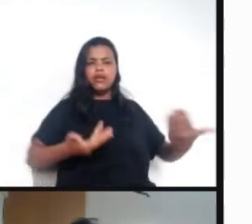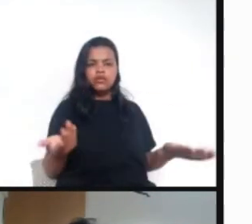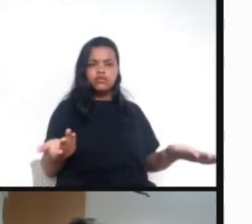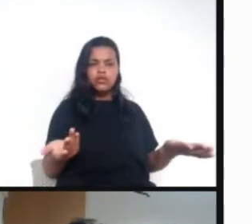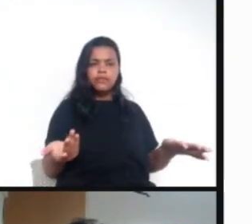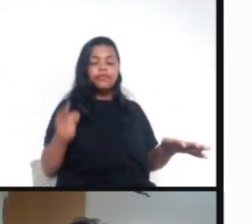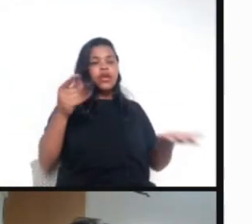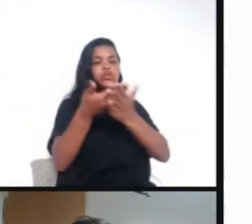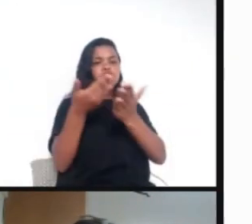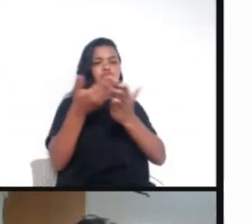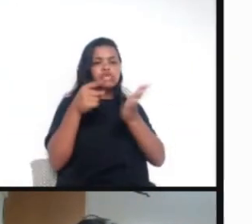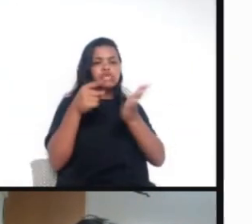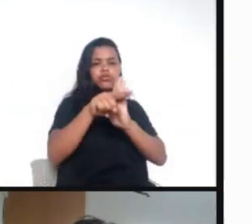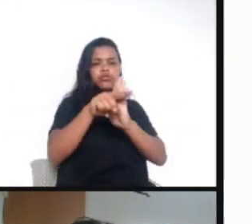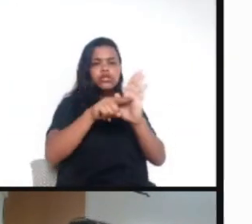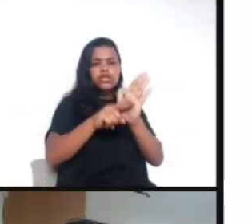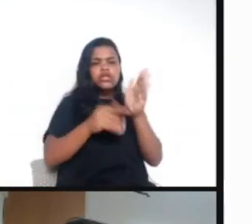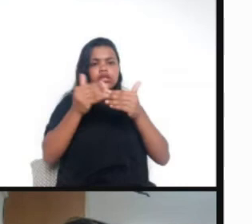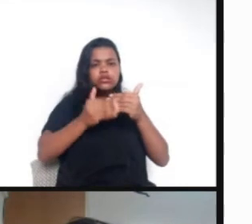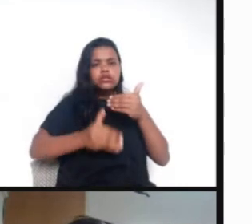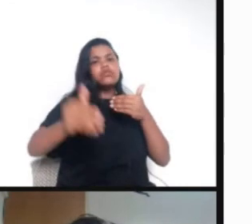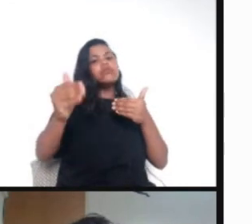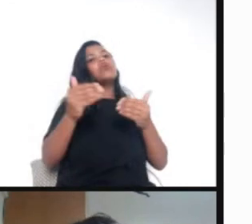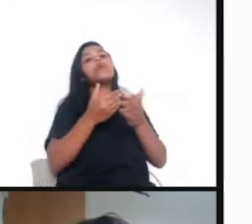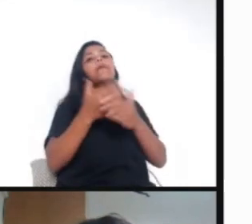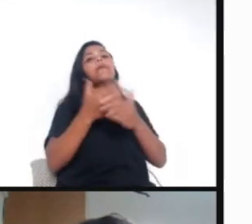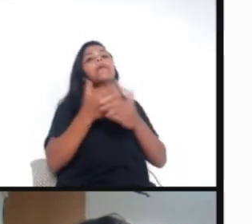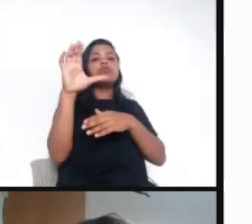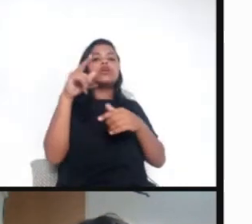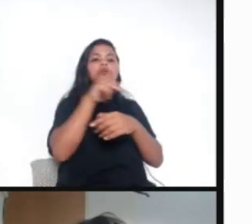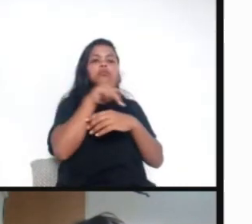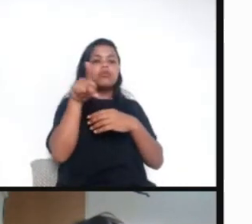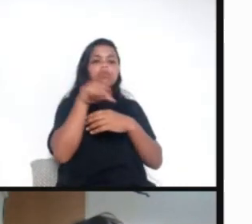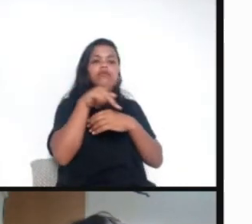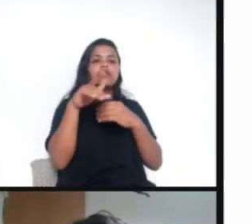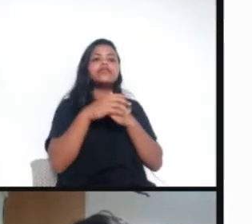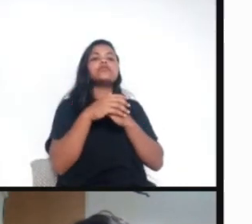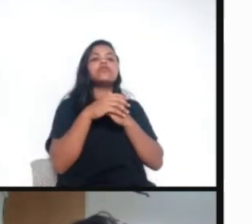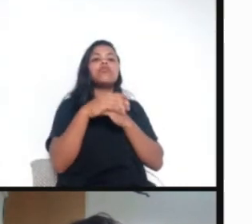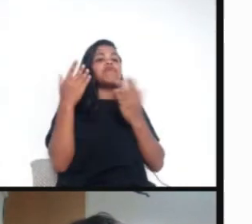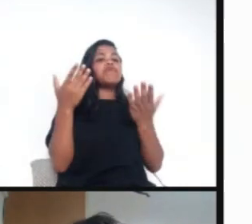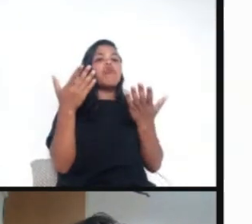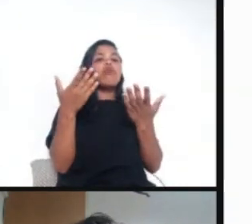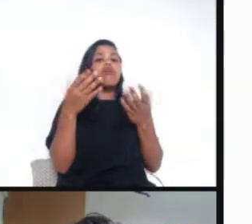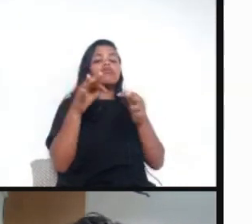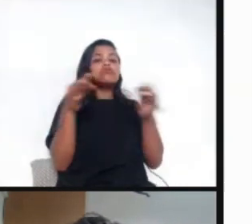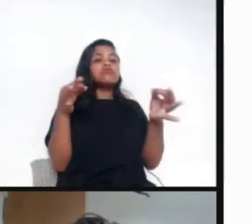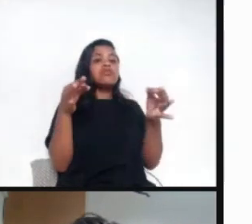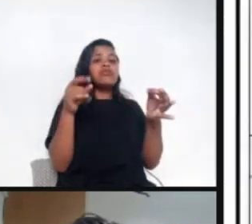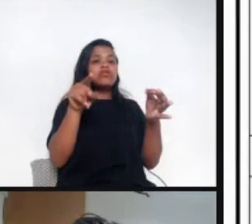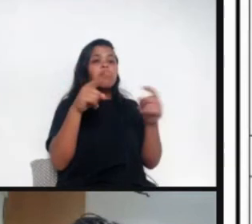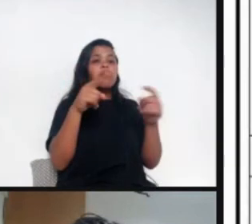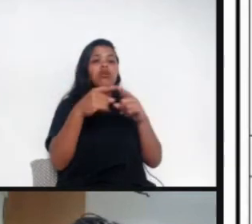inicialmente publicado pelo professor Didier Raoult foi simplesmente retirado, porque aquilo vocês podem